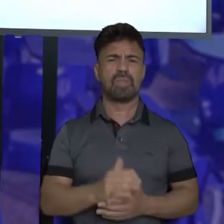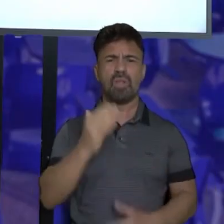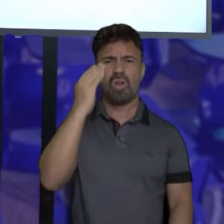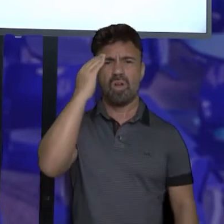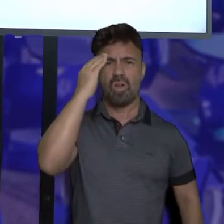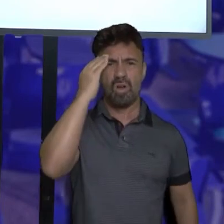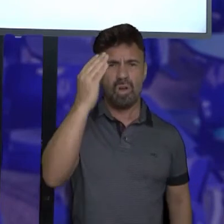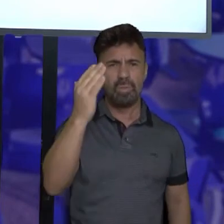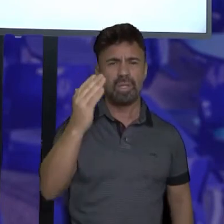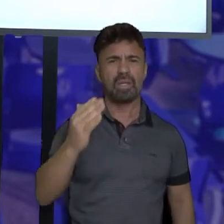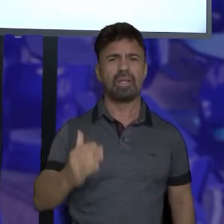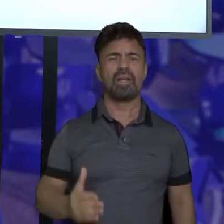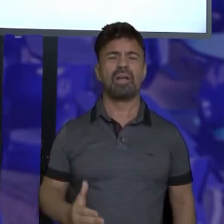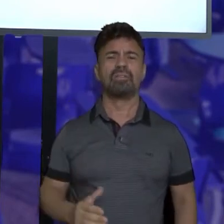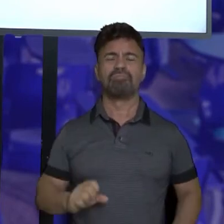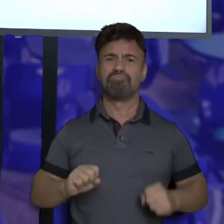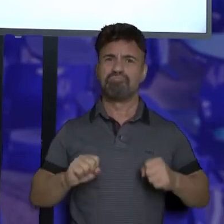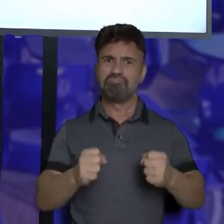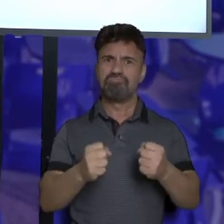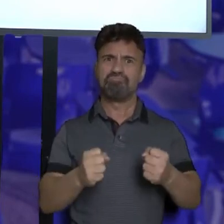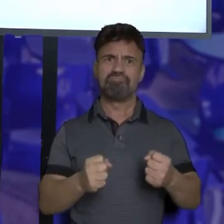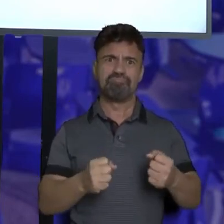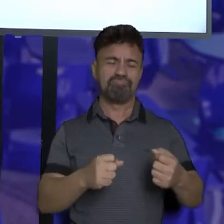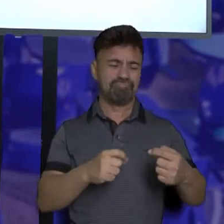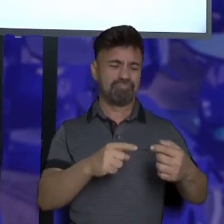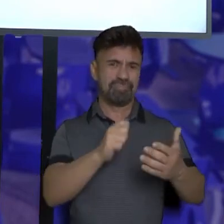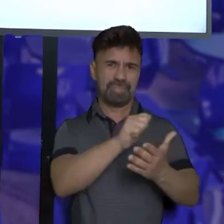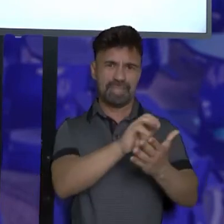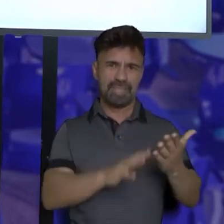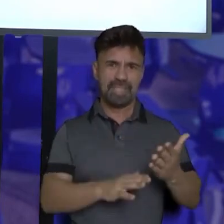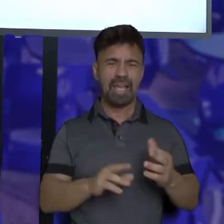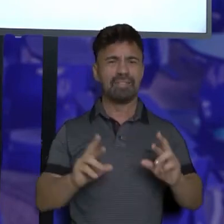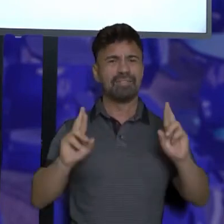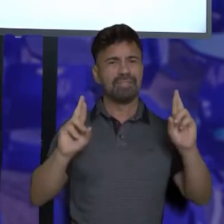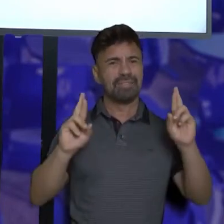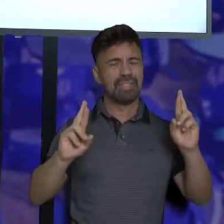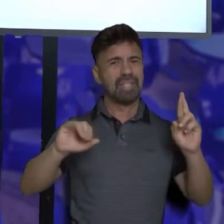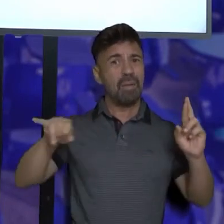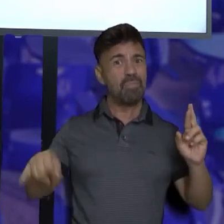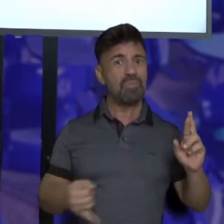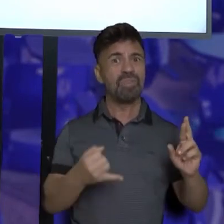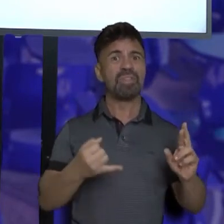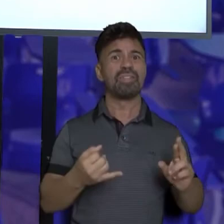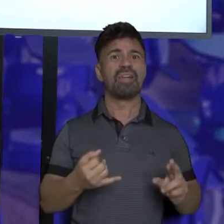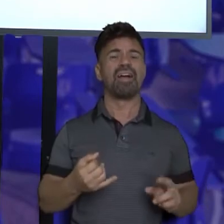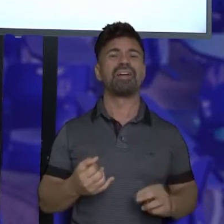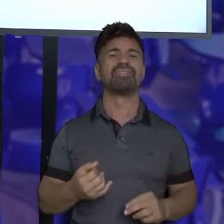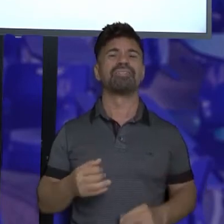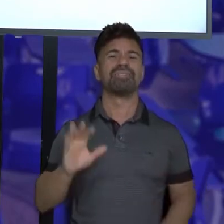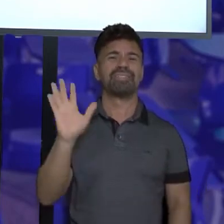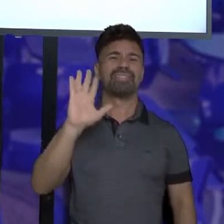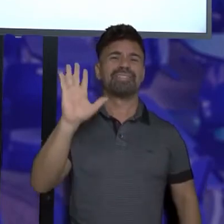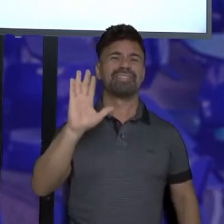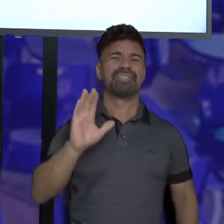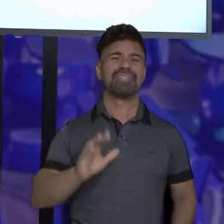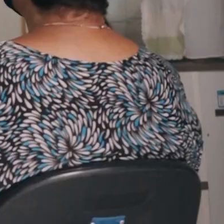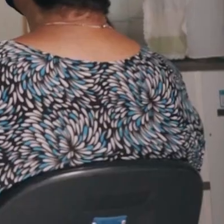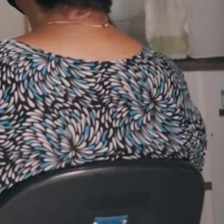obrigado pelo seu empenho e dedicação nestas atividades. Esperamos que você tenha aprendido e aproveitado ao máximo. Nos vemos na próxima. Até